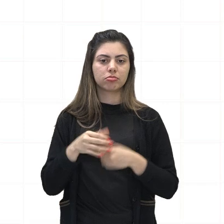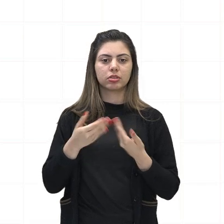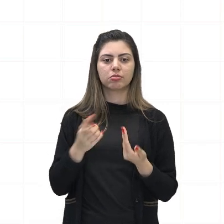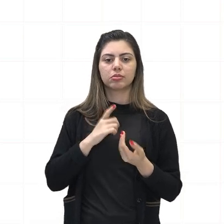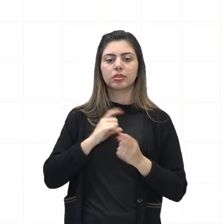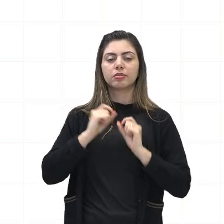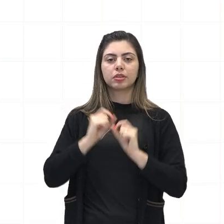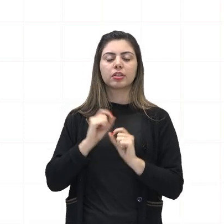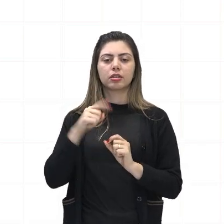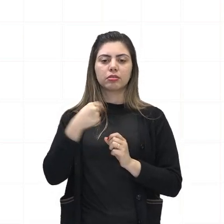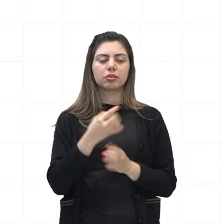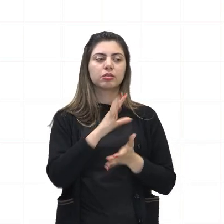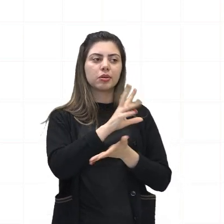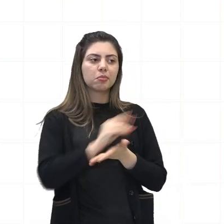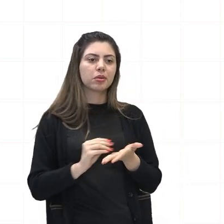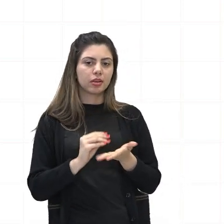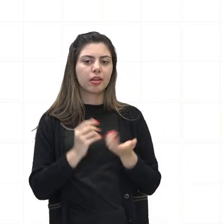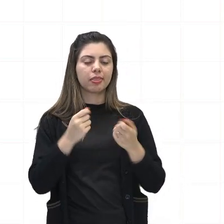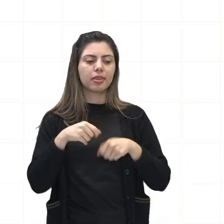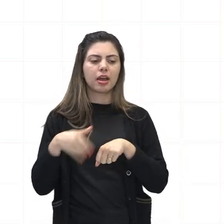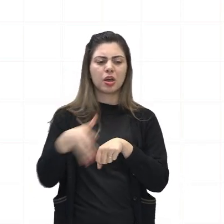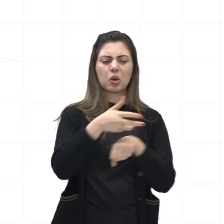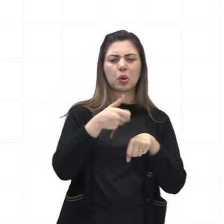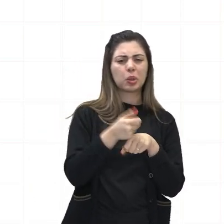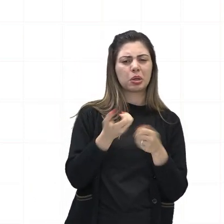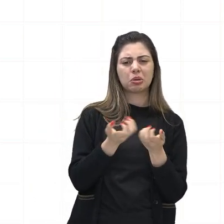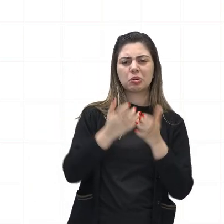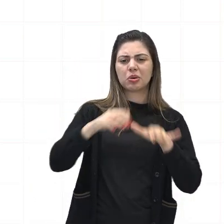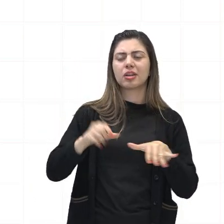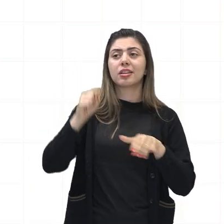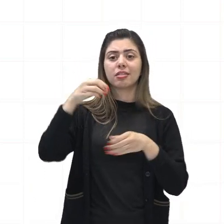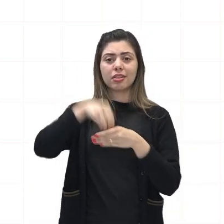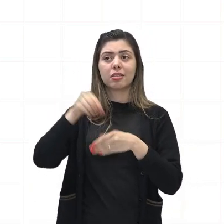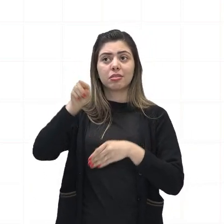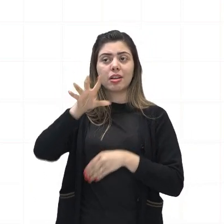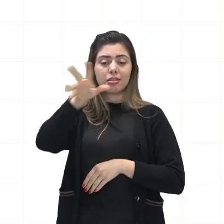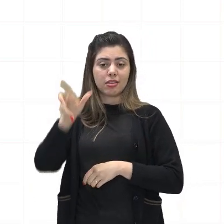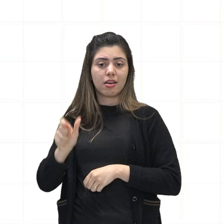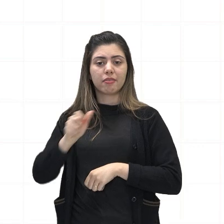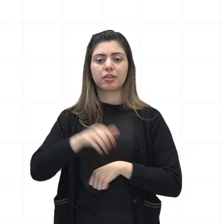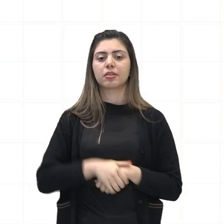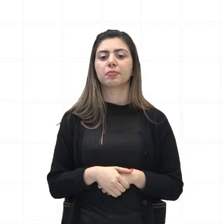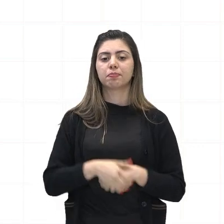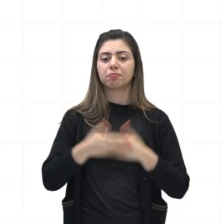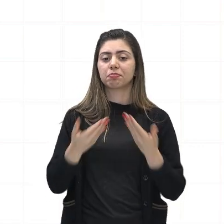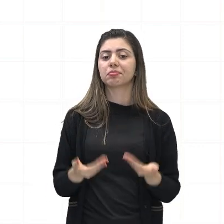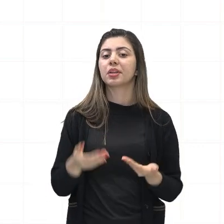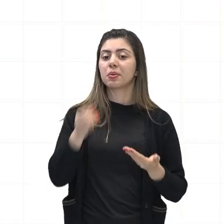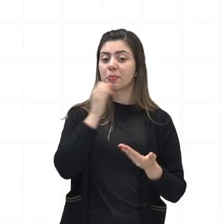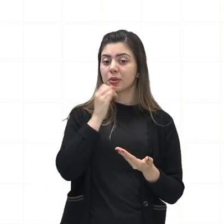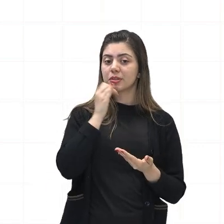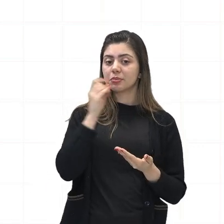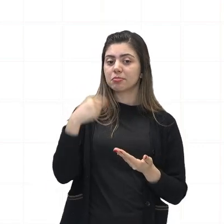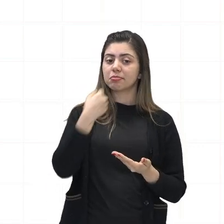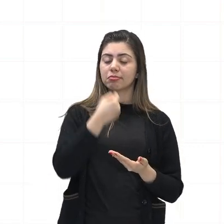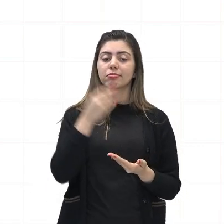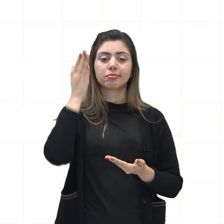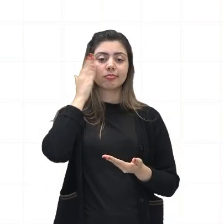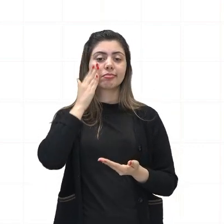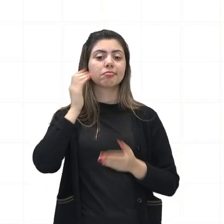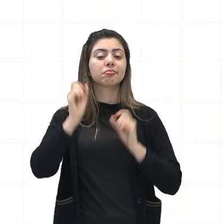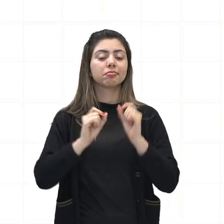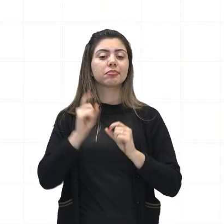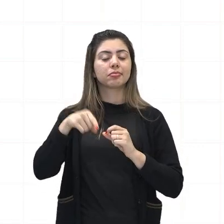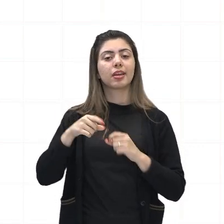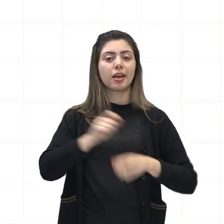inspiraram movimentos anticoloniais em todo o continente africano. Um exemplo notável é a luta